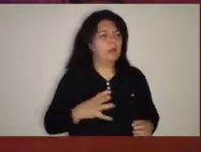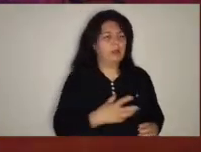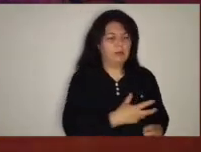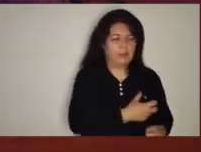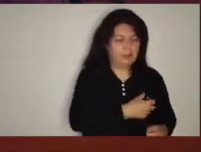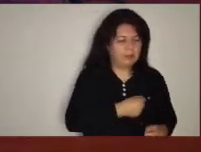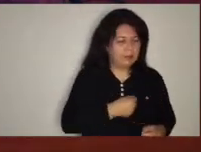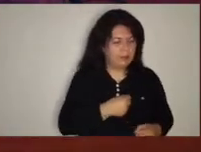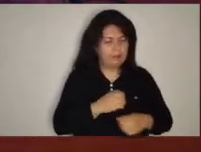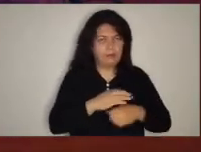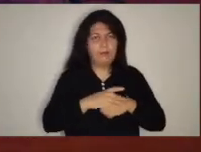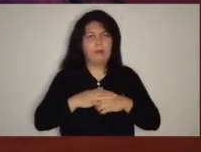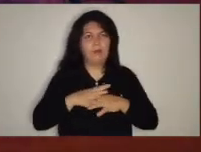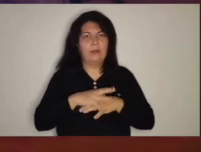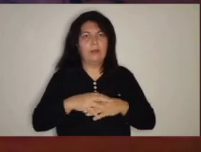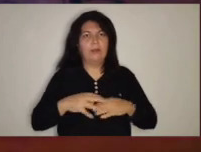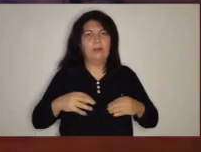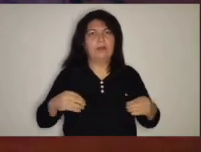salvou e